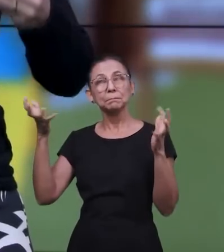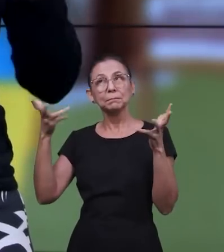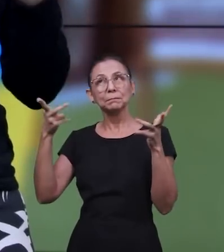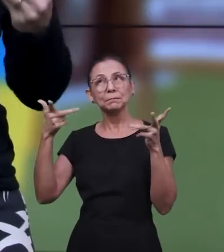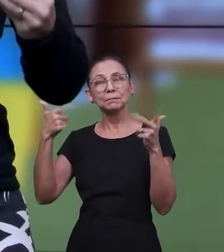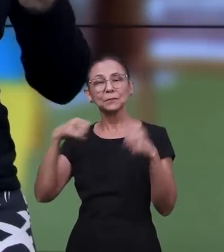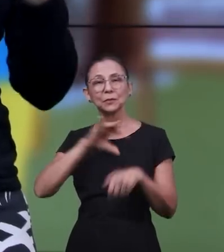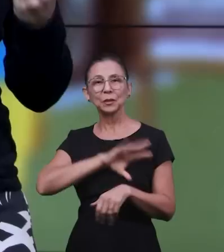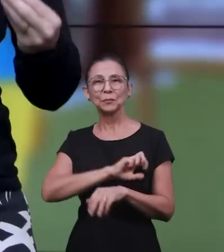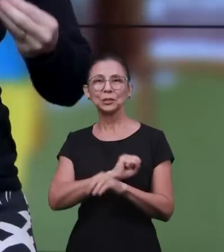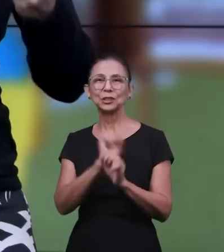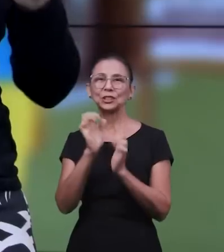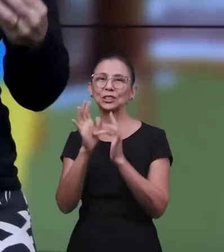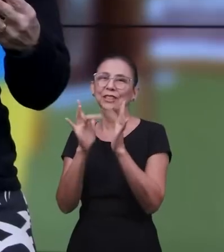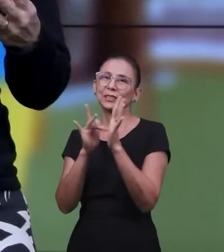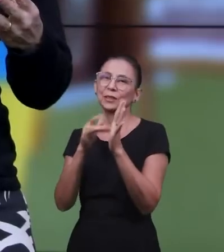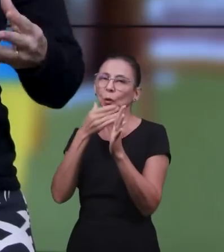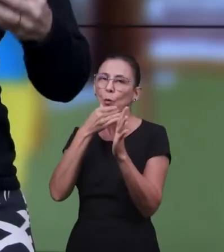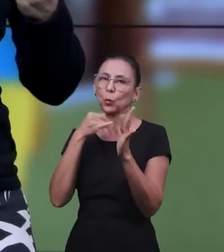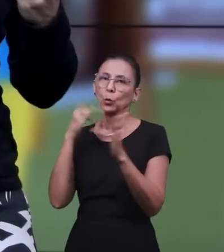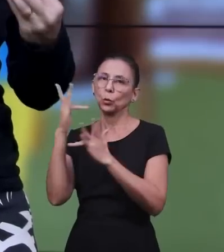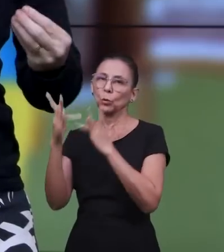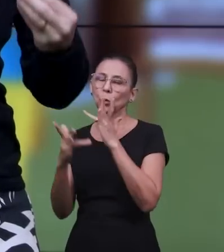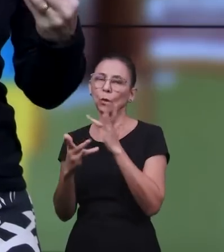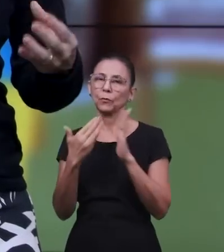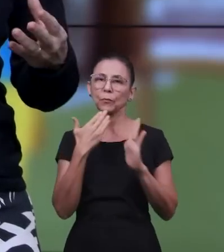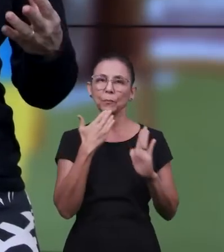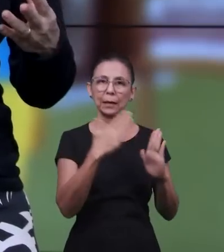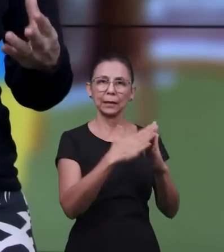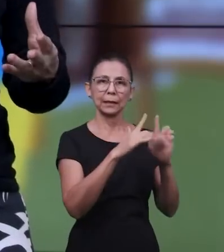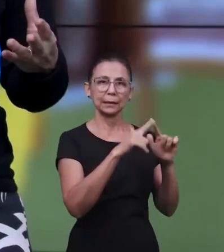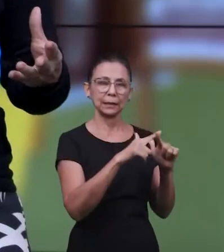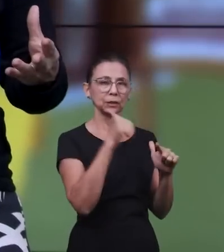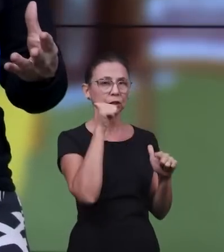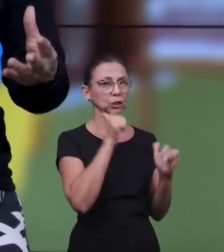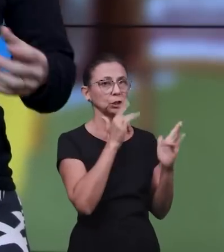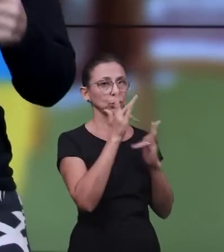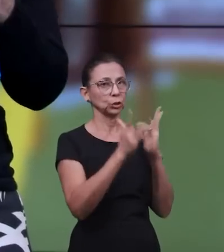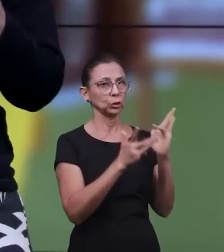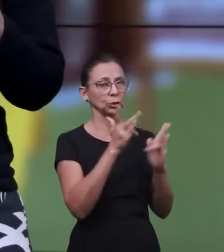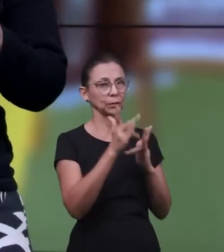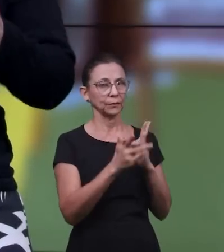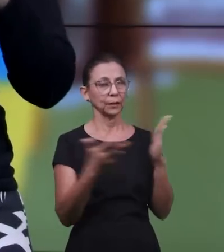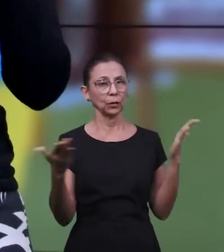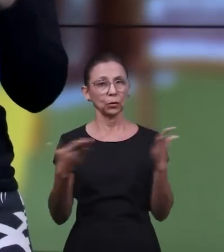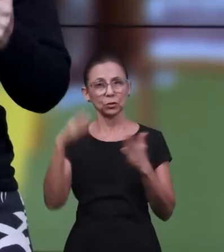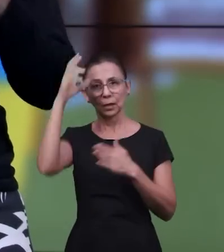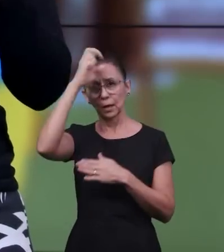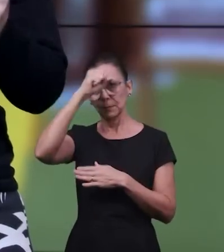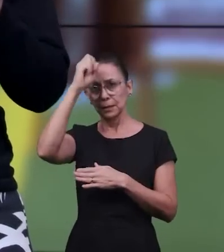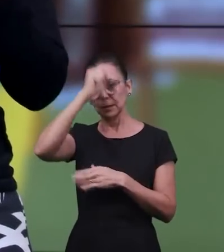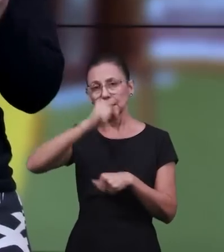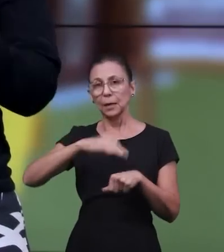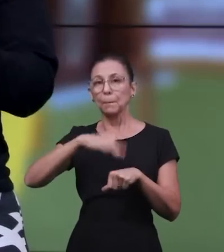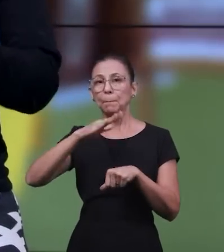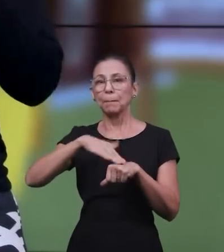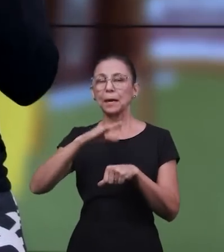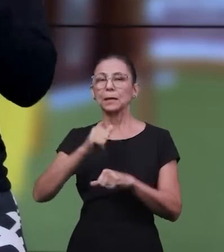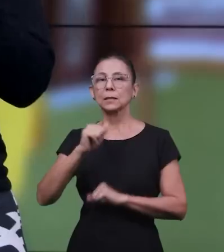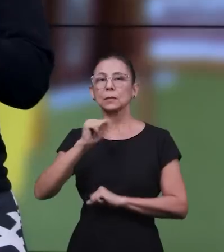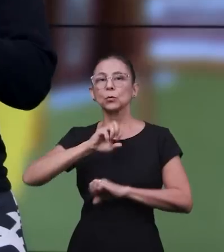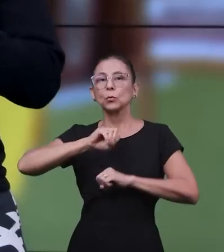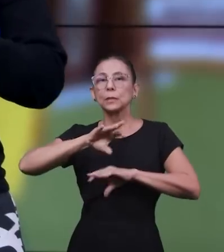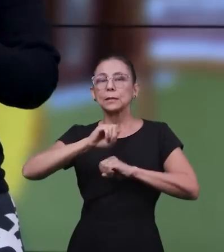glorioso o amor de Jesus, o noivo, pela sua igreja, que é a sua noiva. E hoje vamos aprender mais um